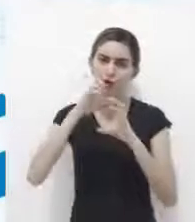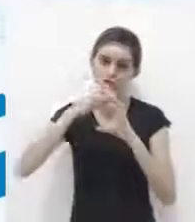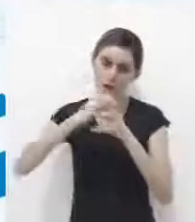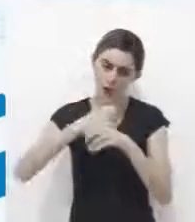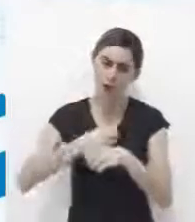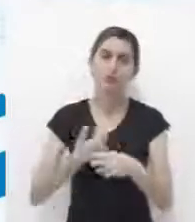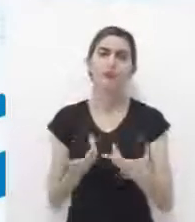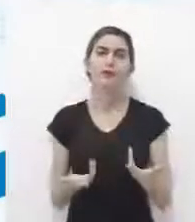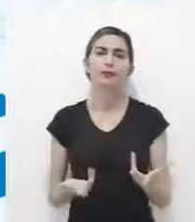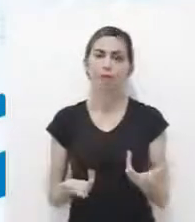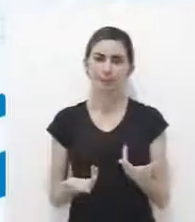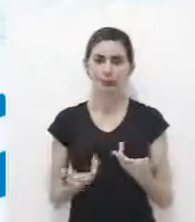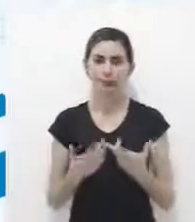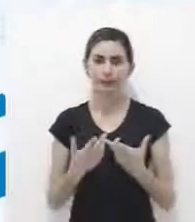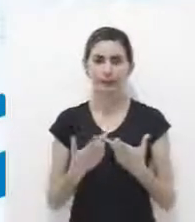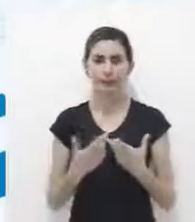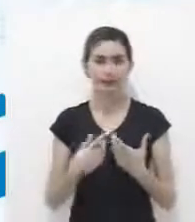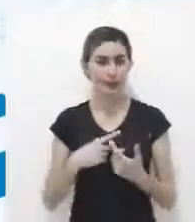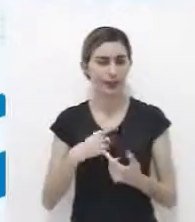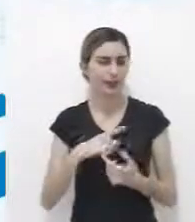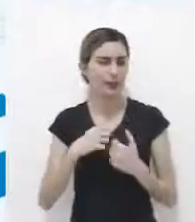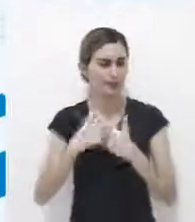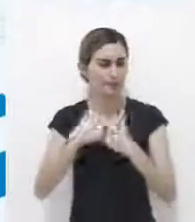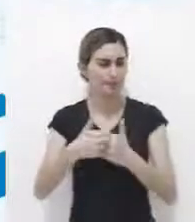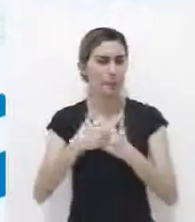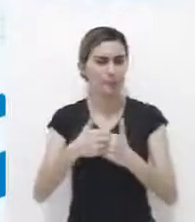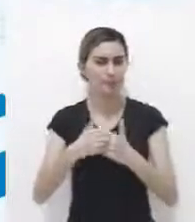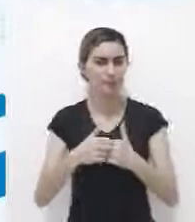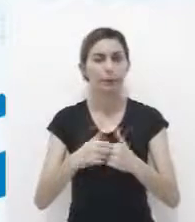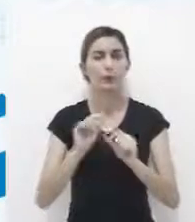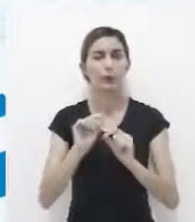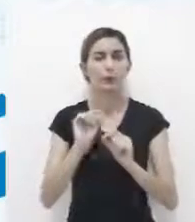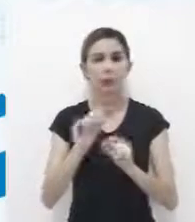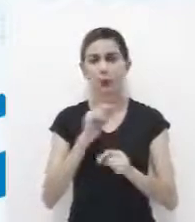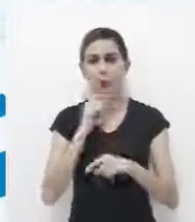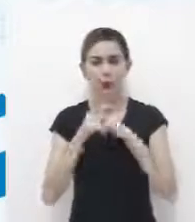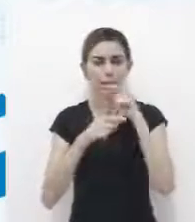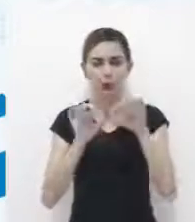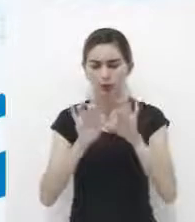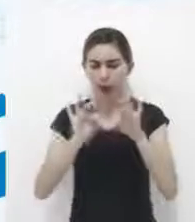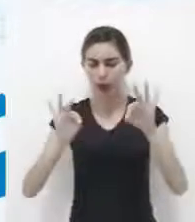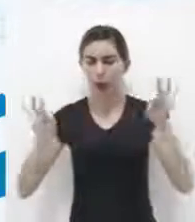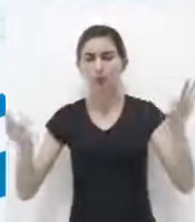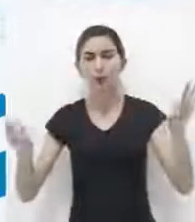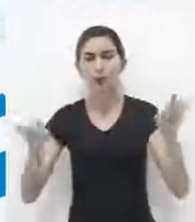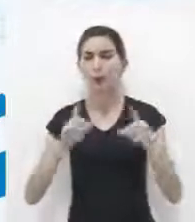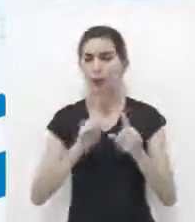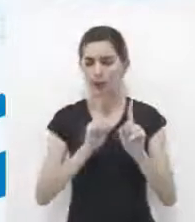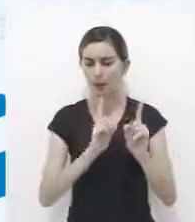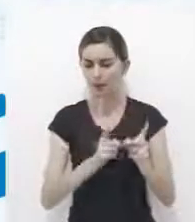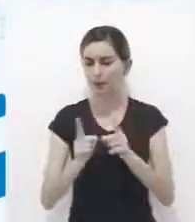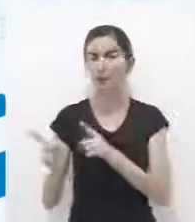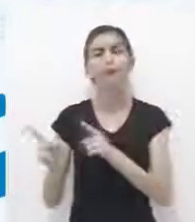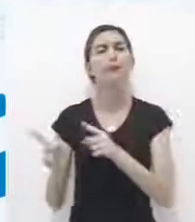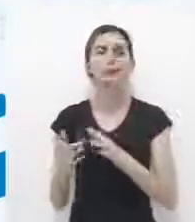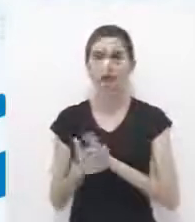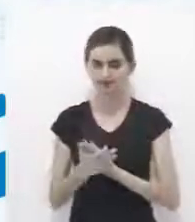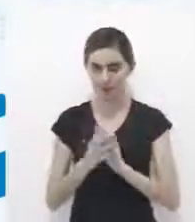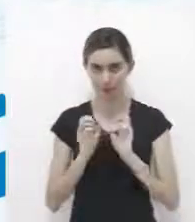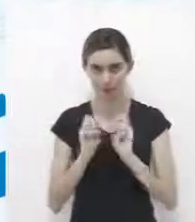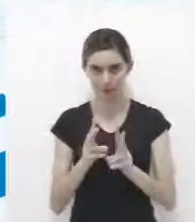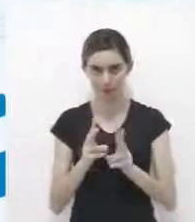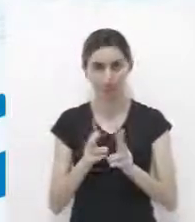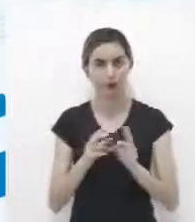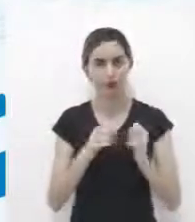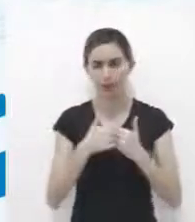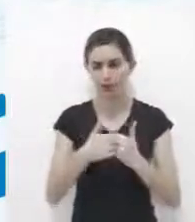Então, é justamente a ideia de você ter um segmento que muitas vezes você não consegue medir, mas é aquele padrão